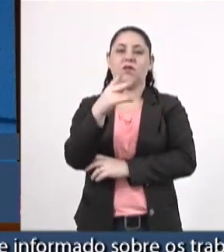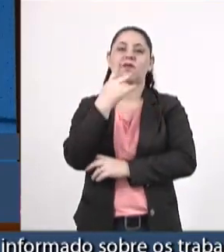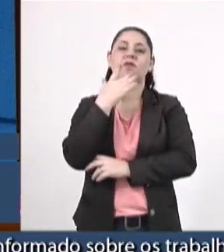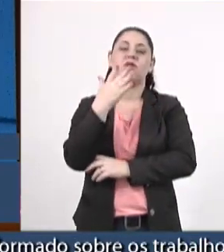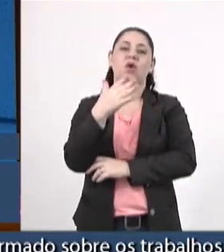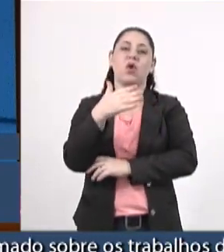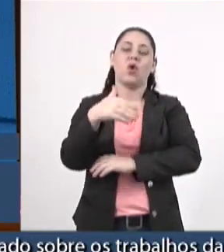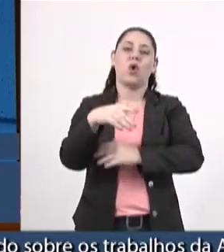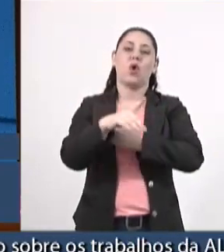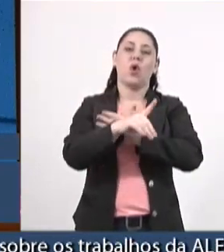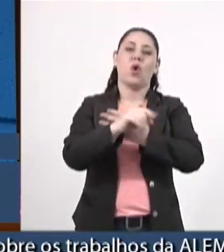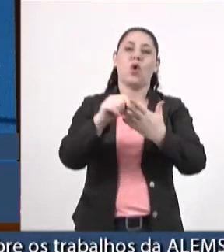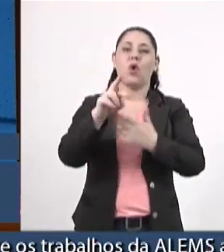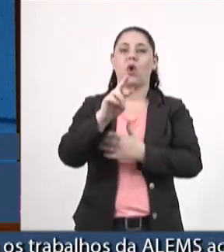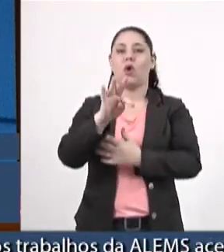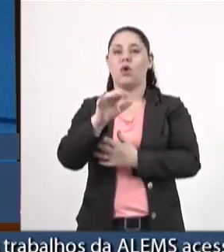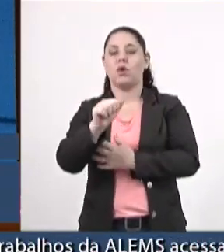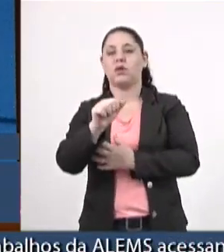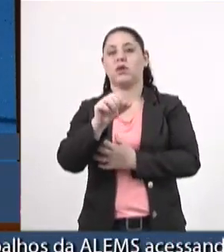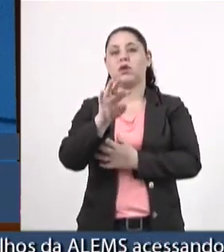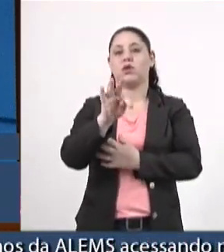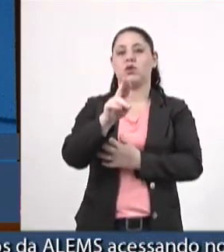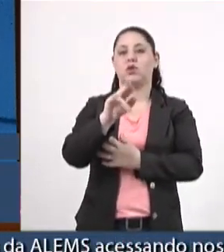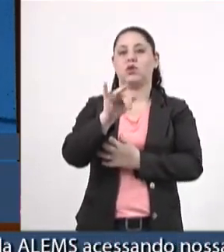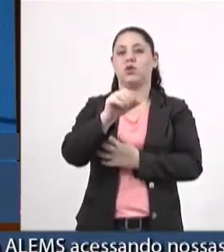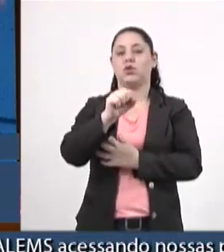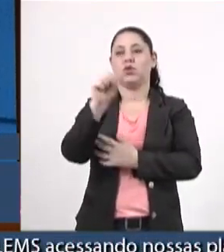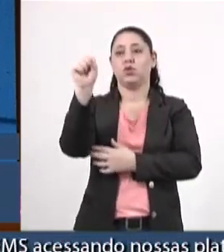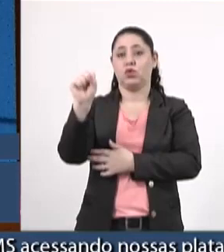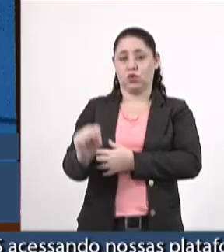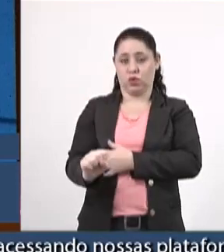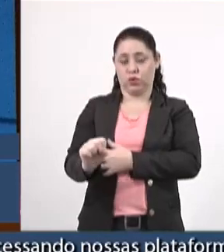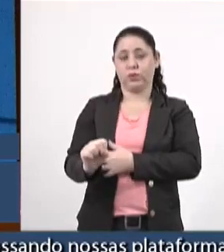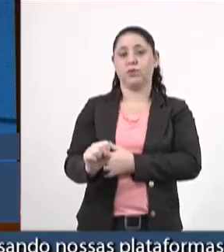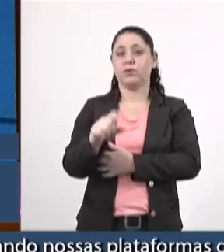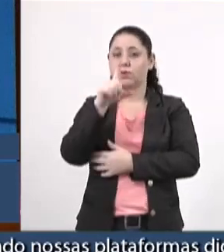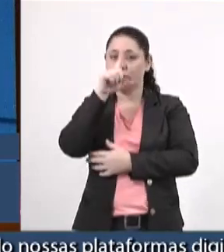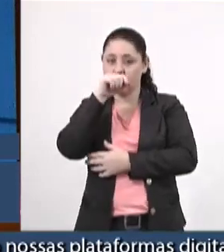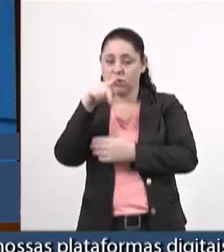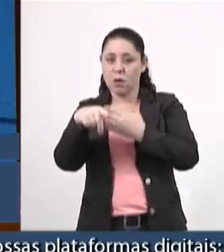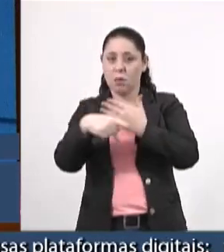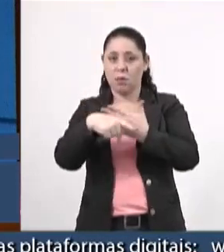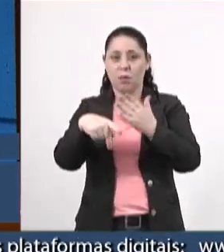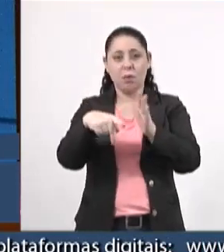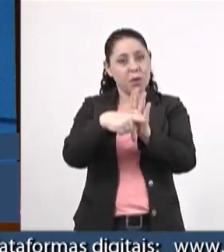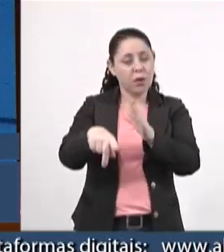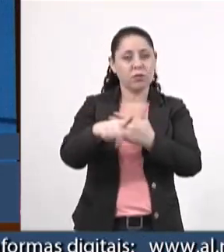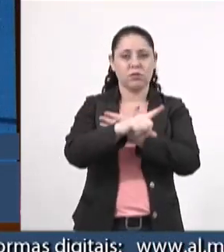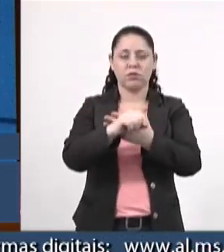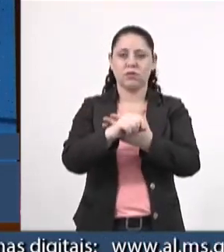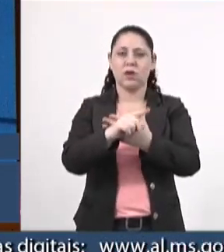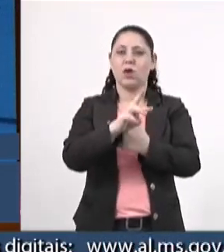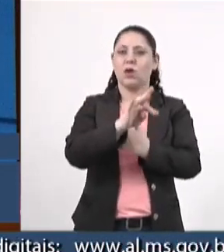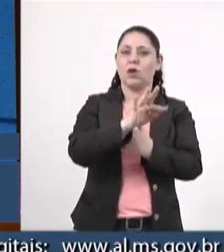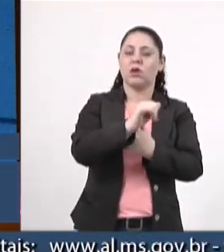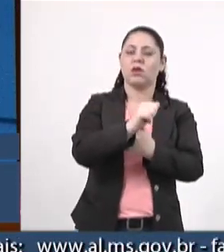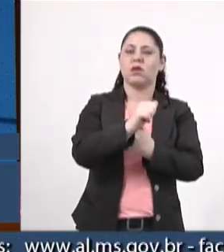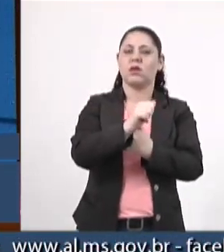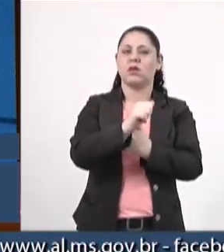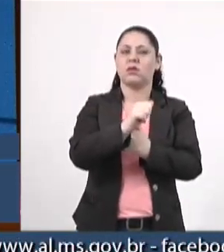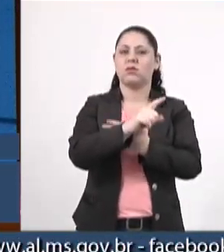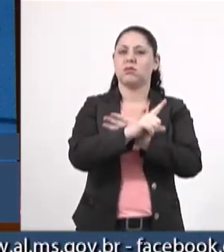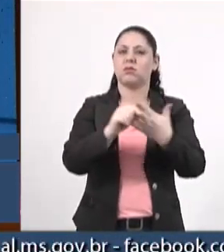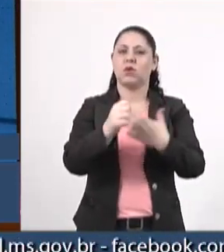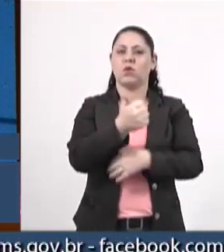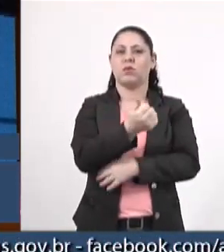chamar a Rota do Tuiuiu, lá para o sul, né, já que o Tuiuiu é uma ave aqui do Pantanal, e Rota do Pantanal 163, que